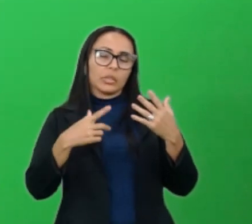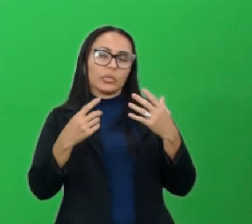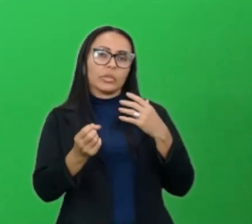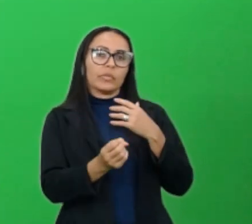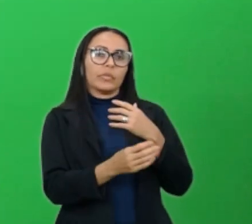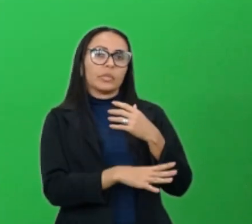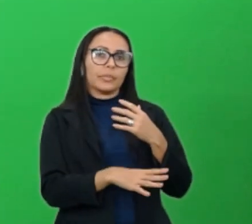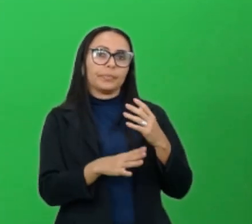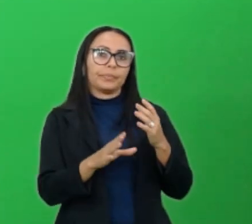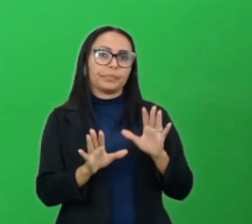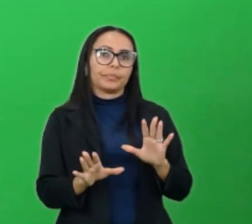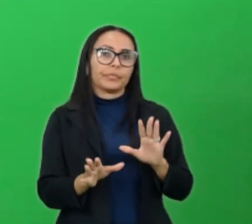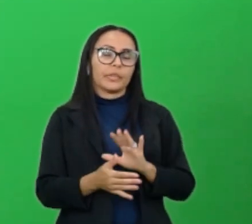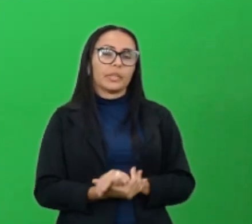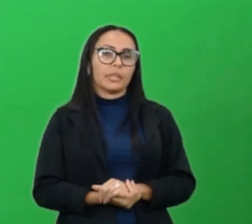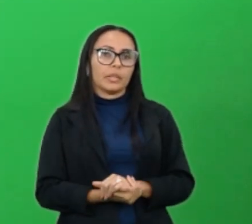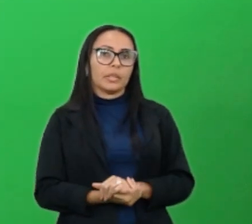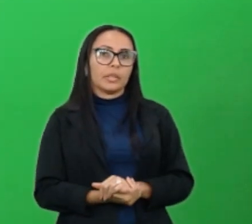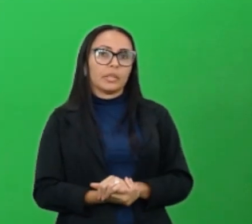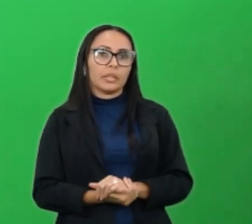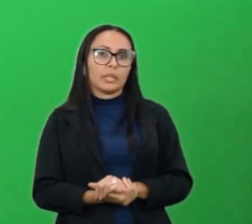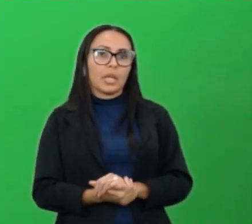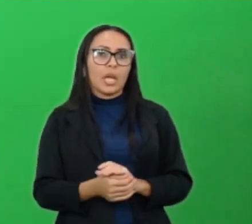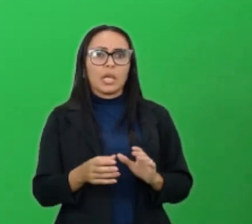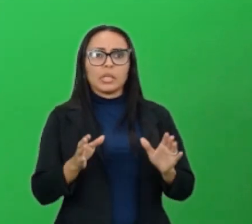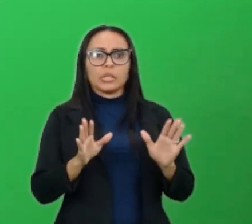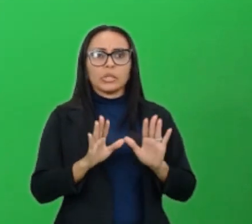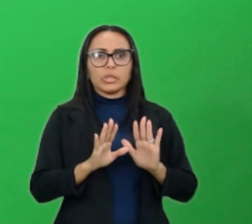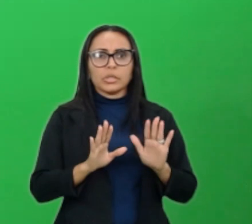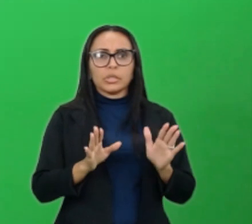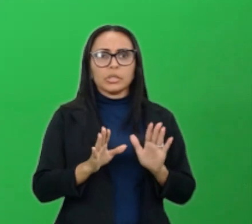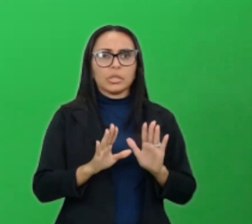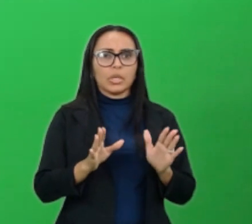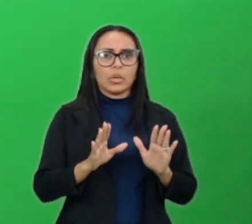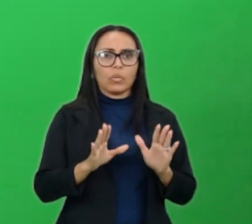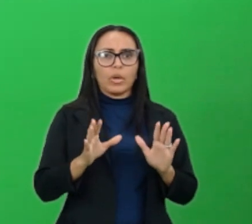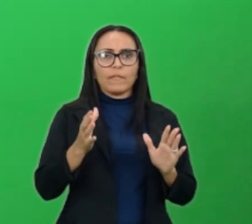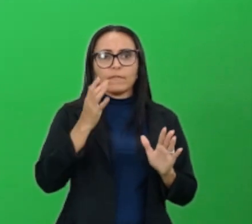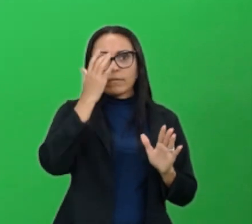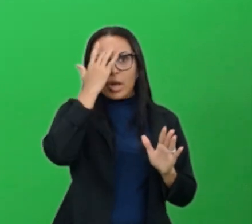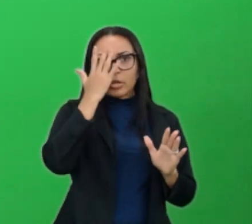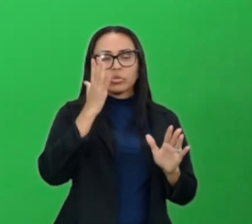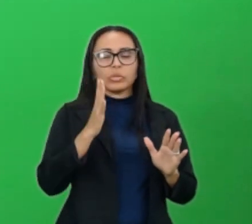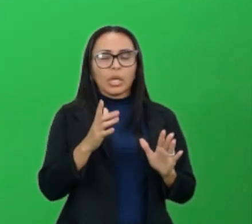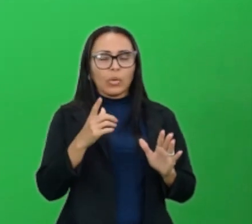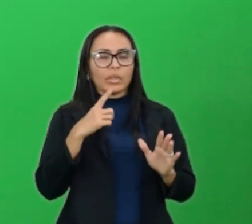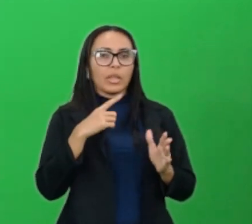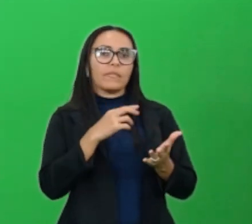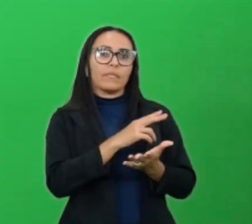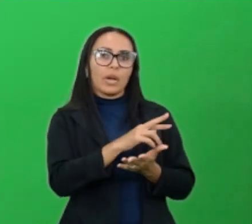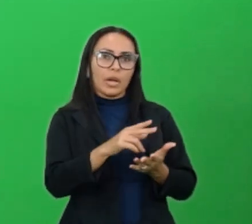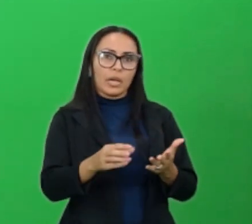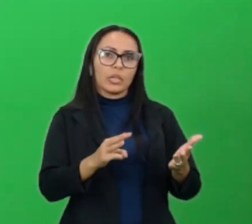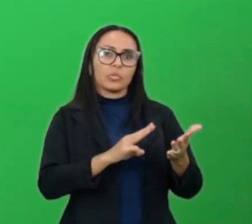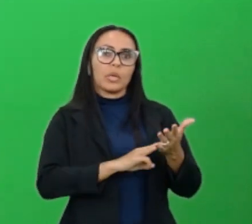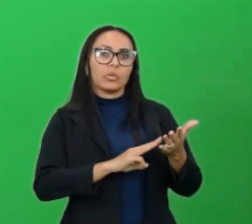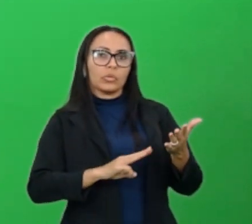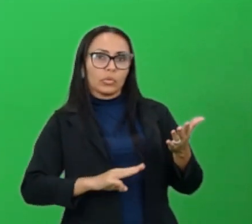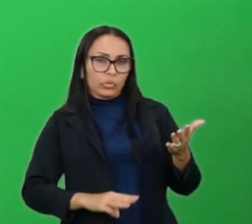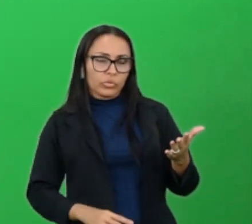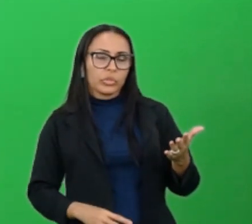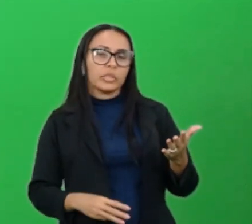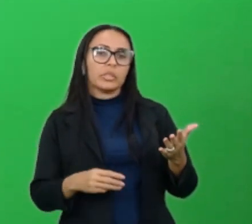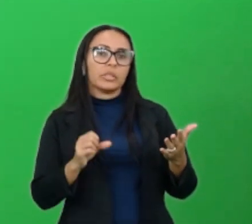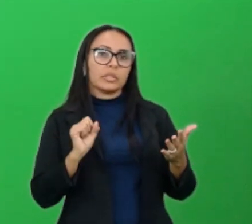coisa trivial e muitas vezes várias metodologias elas são fundidas, né? Elas são tomadas como